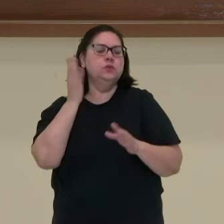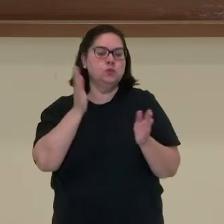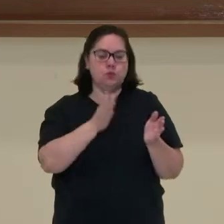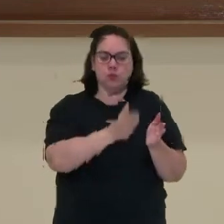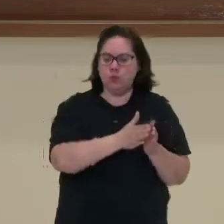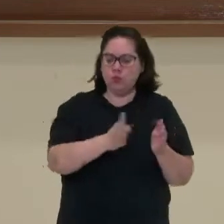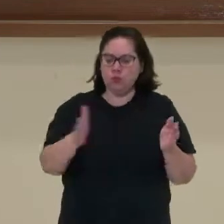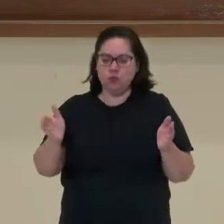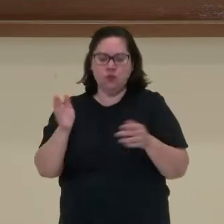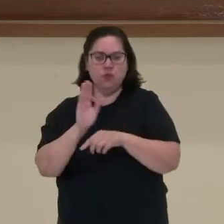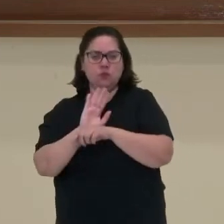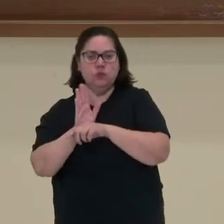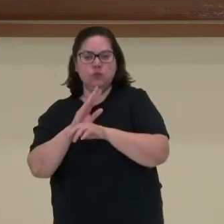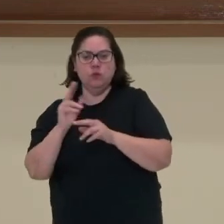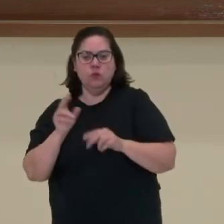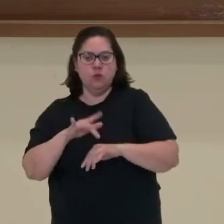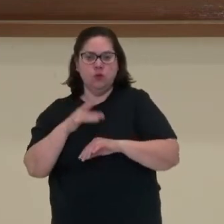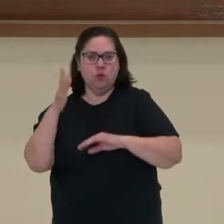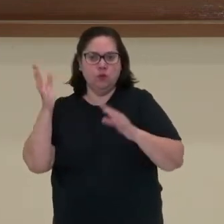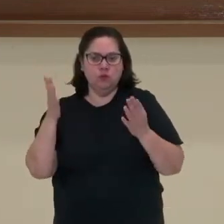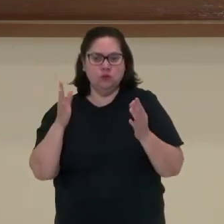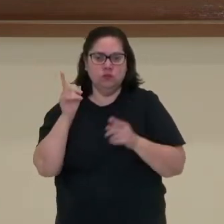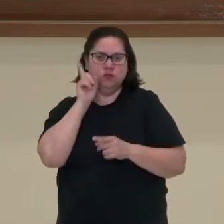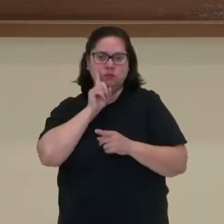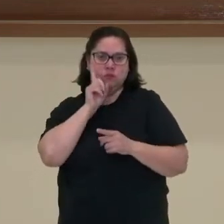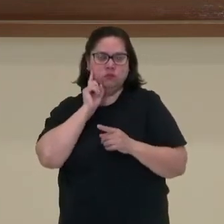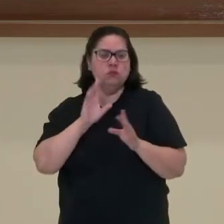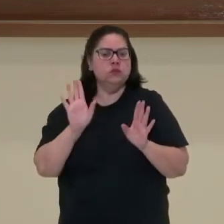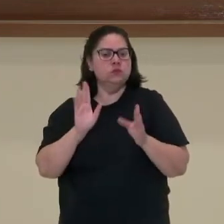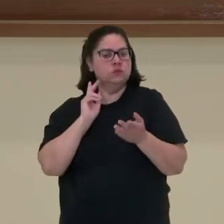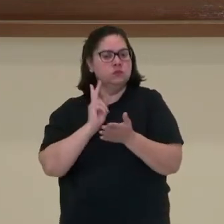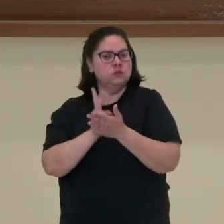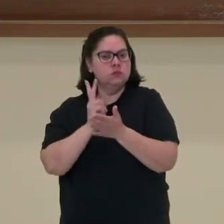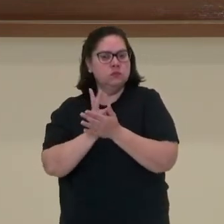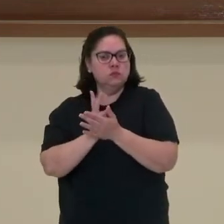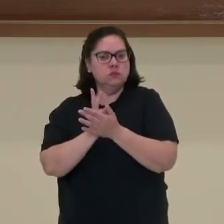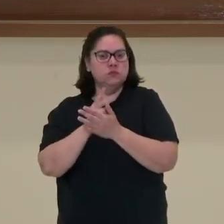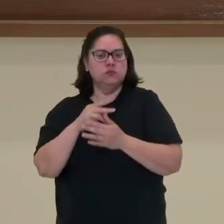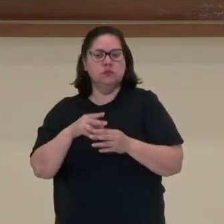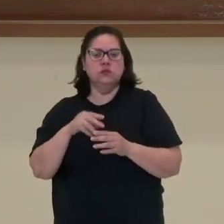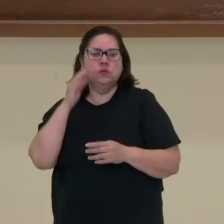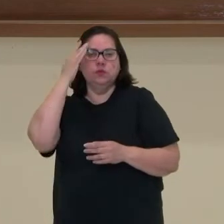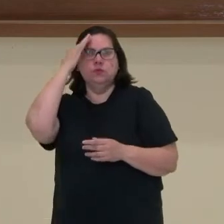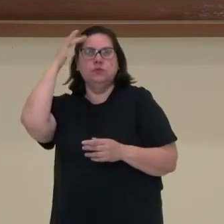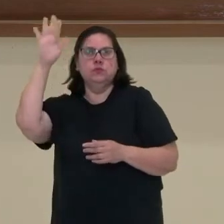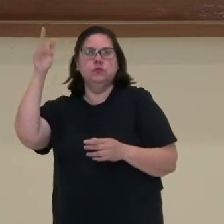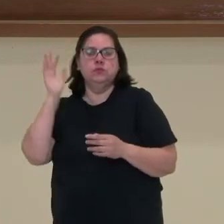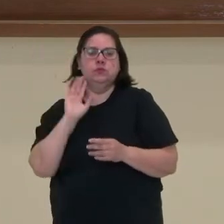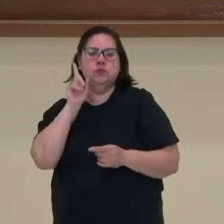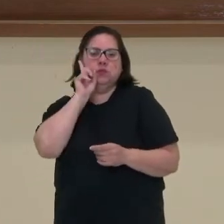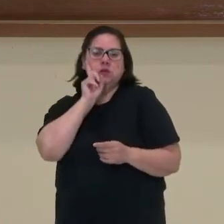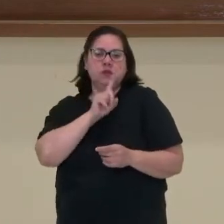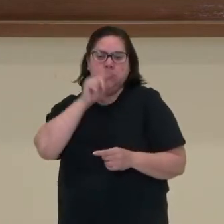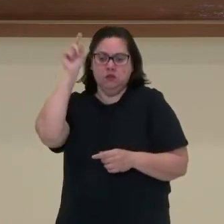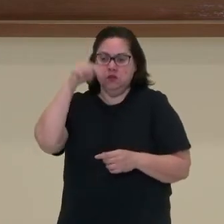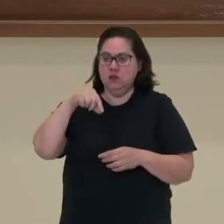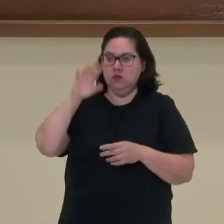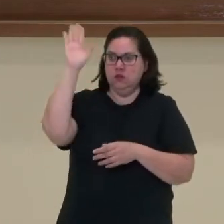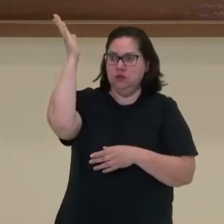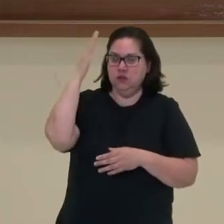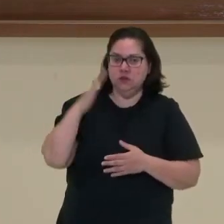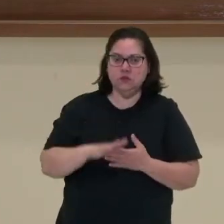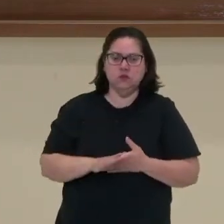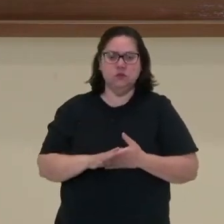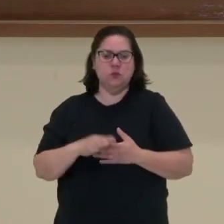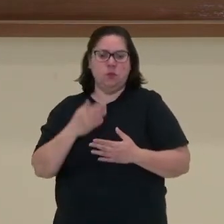da cinema de ouro dos Estados Unidos. E os Estados Unidos, ele sempre colocou aquela coisa do sonho americano, aquele padrão que vem até para o Brasil, essa coisa de